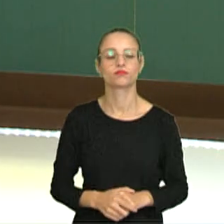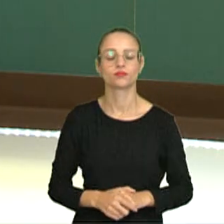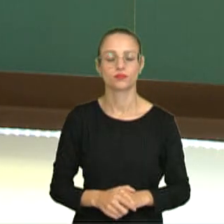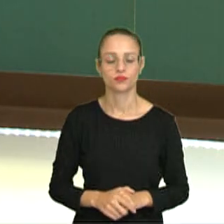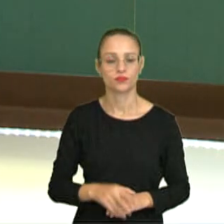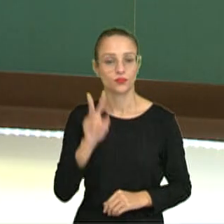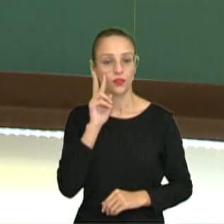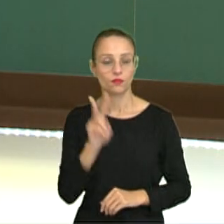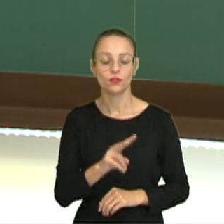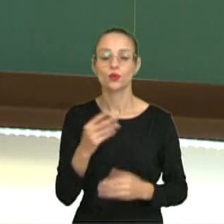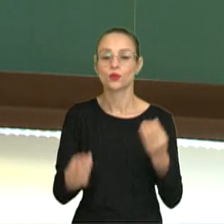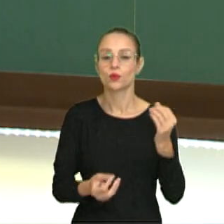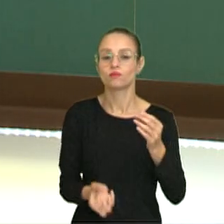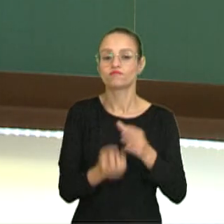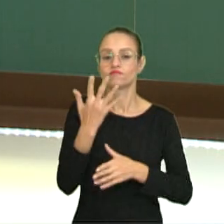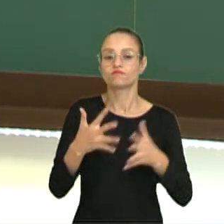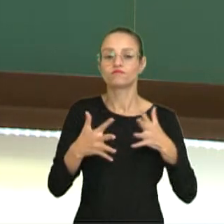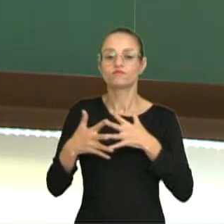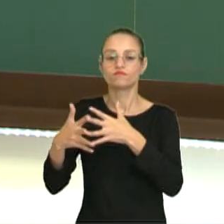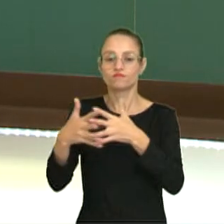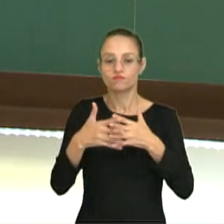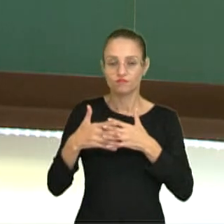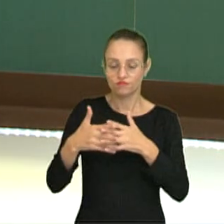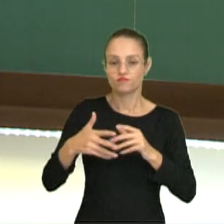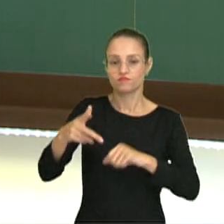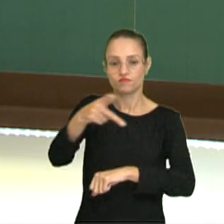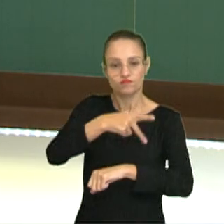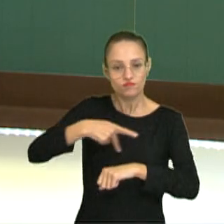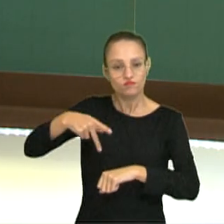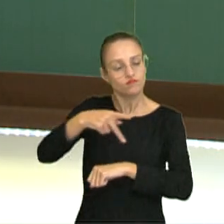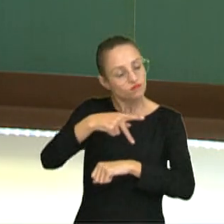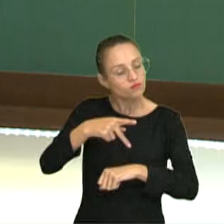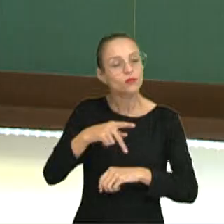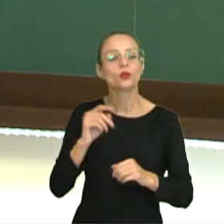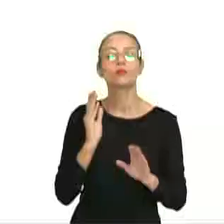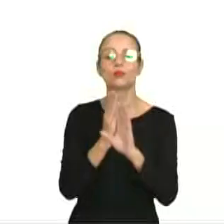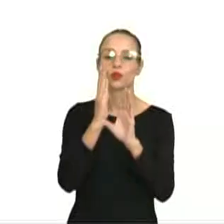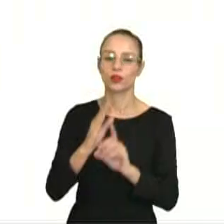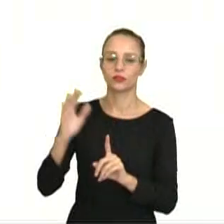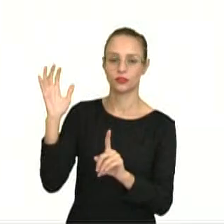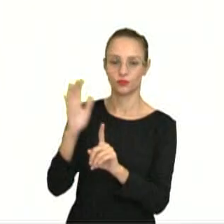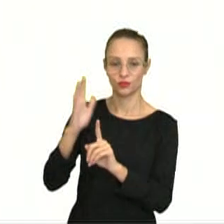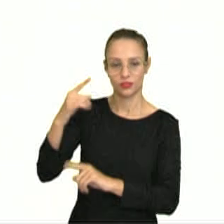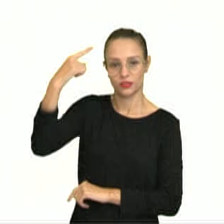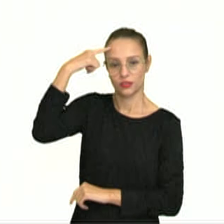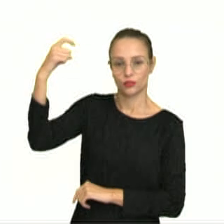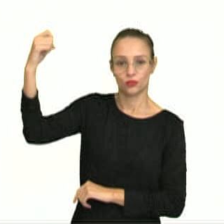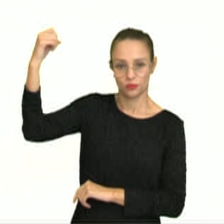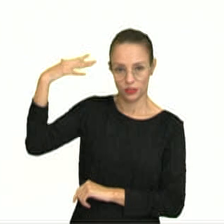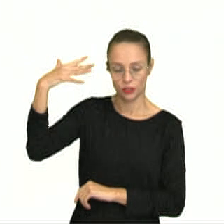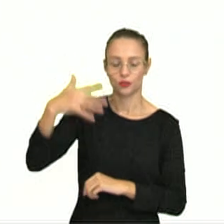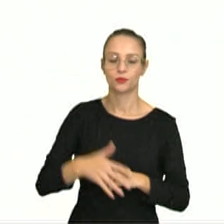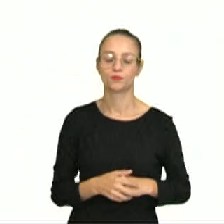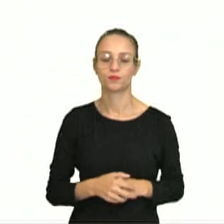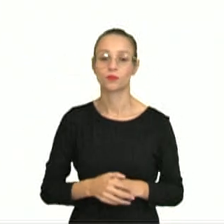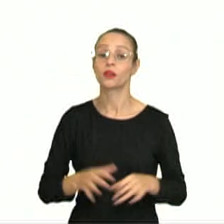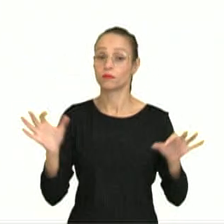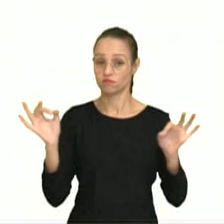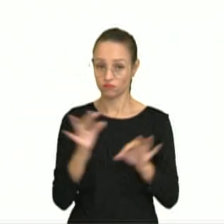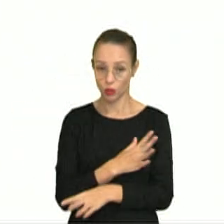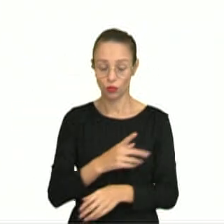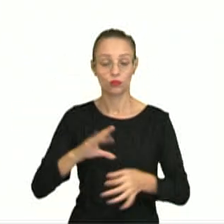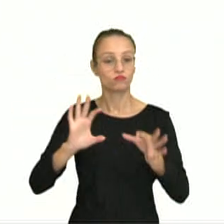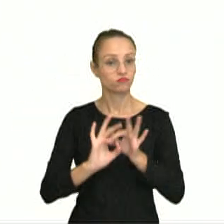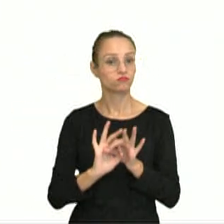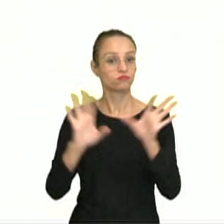Vimos que a formação dos Estados Unidos enquanto uma nação se deu a partir da influência do iluminismo. Após a liberdade alcançada,